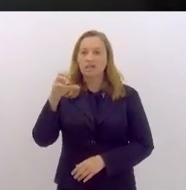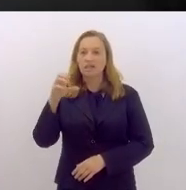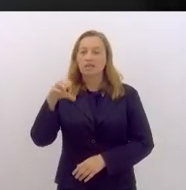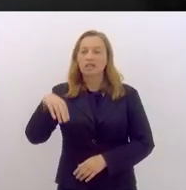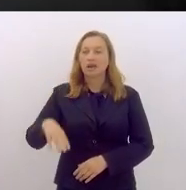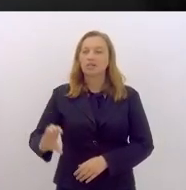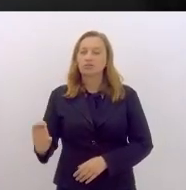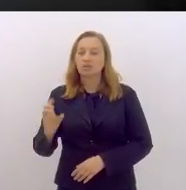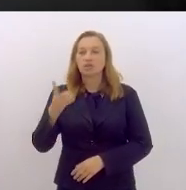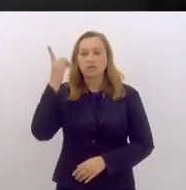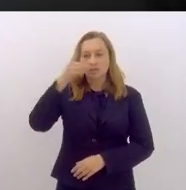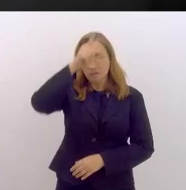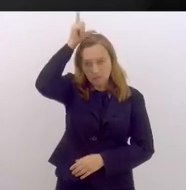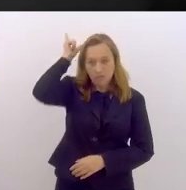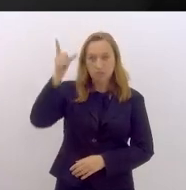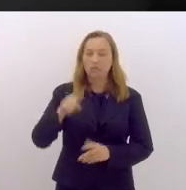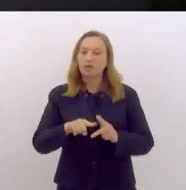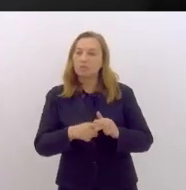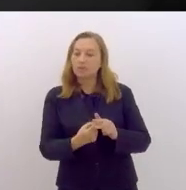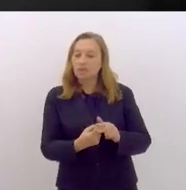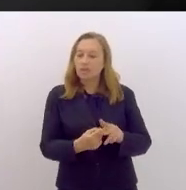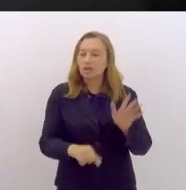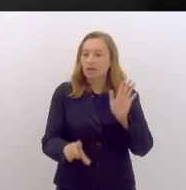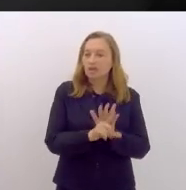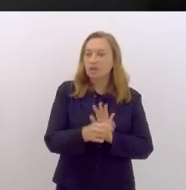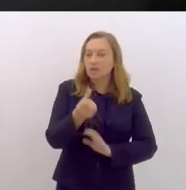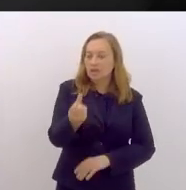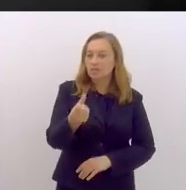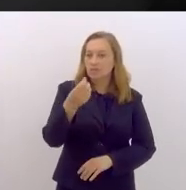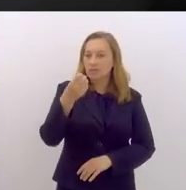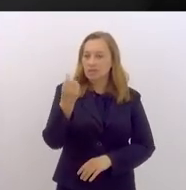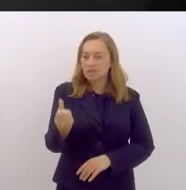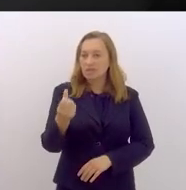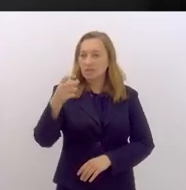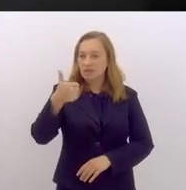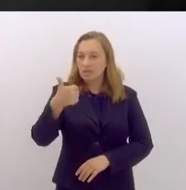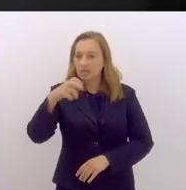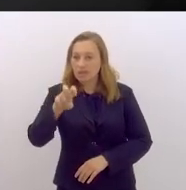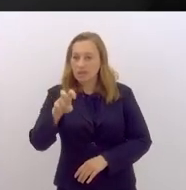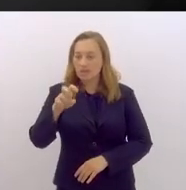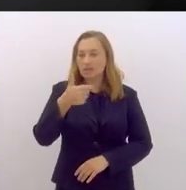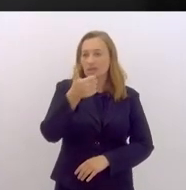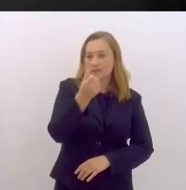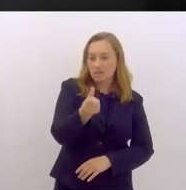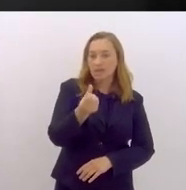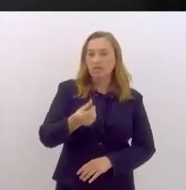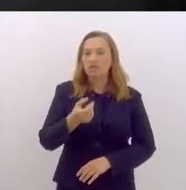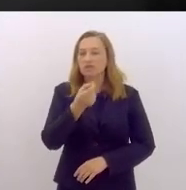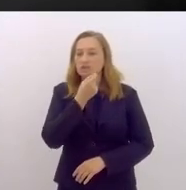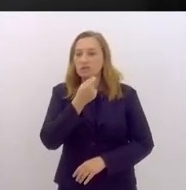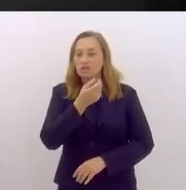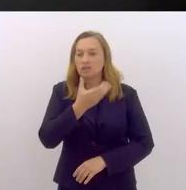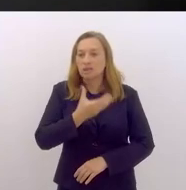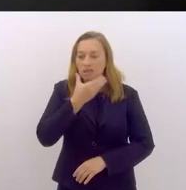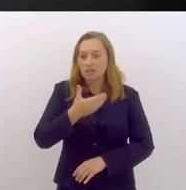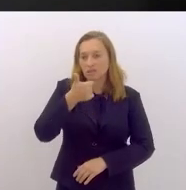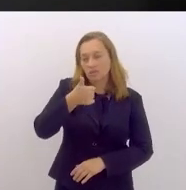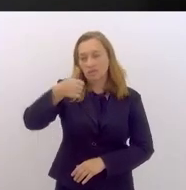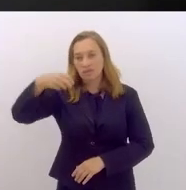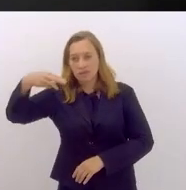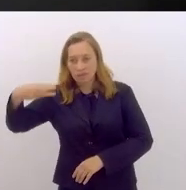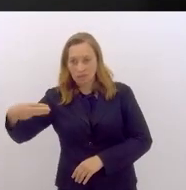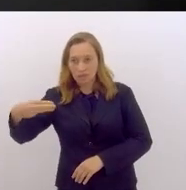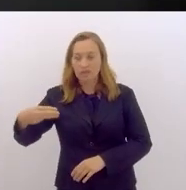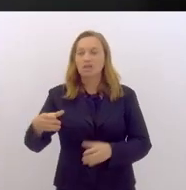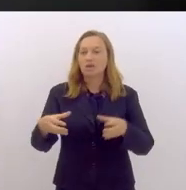Luiz Paulo, que altera a lei 6.615 de 6 de dezembro de 13. pendendo de